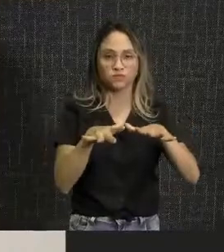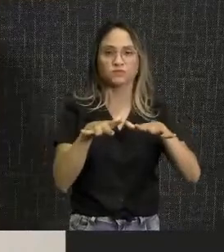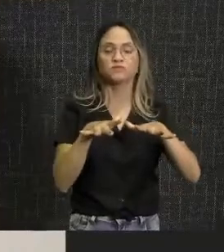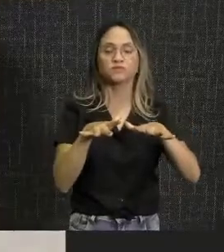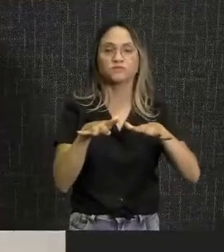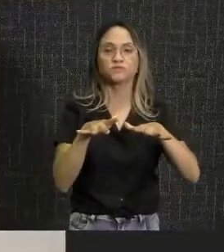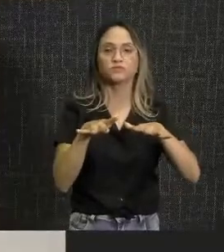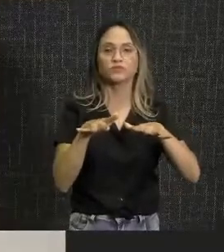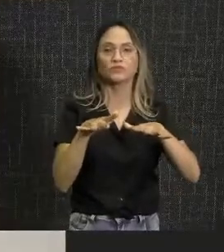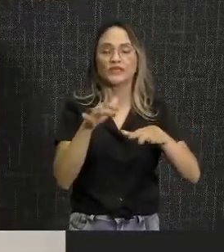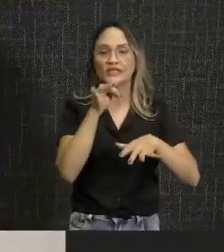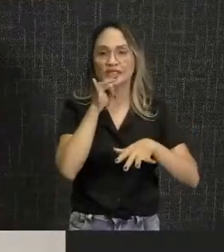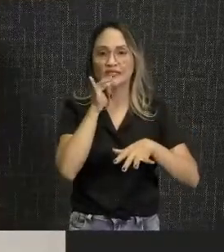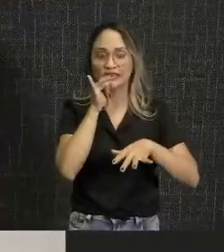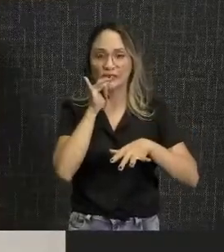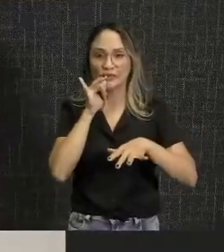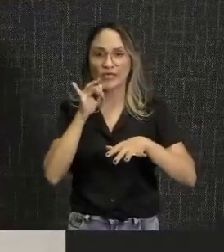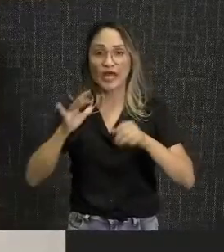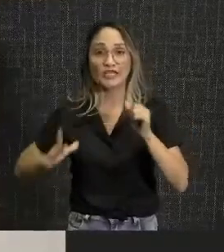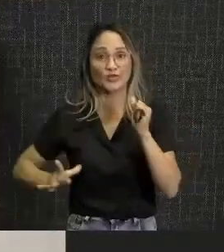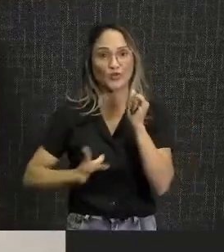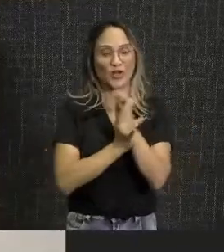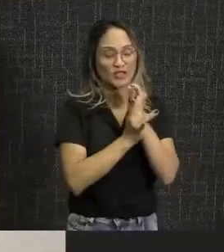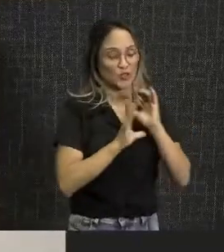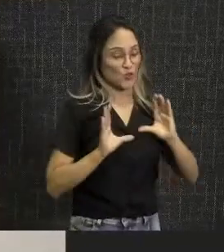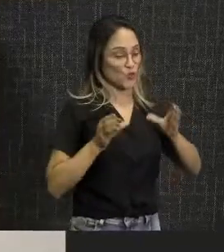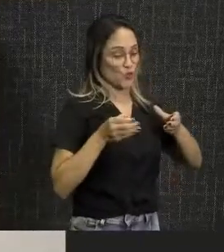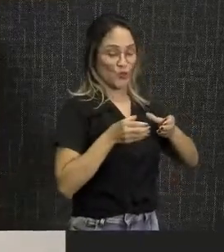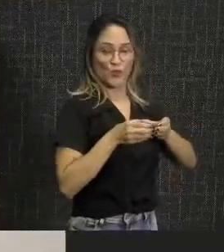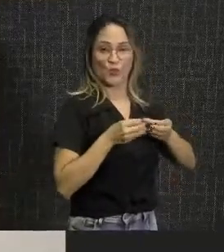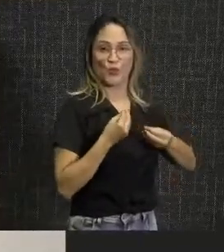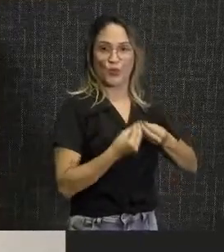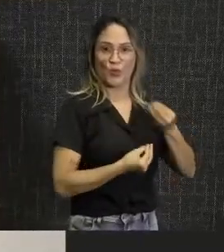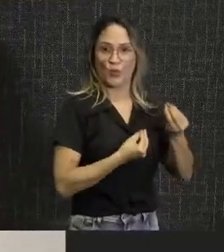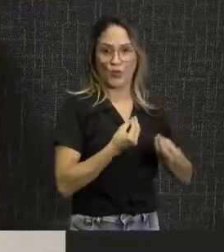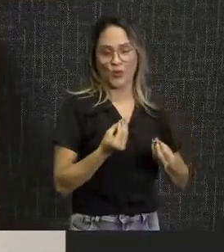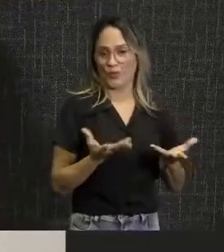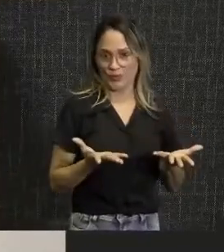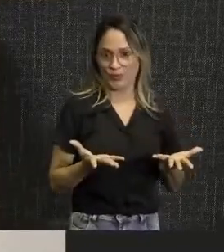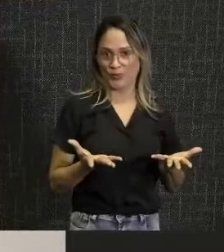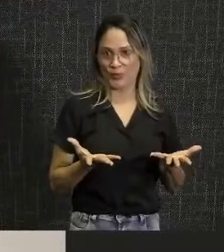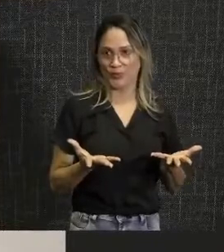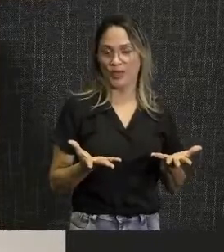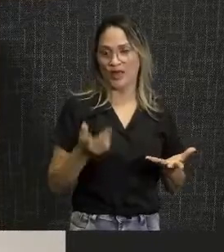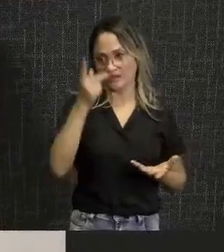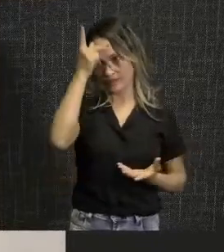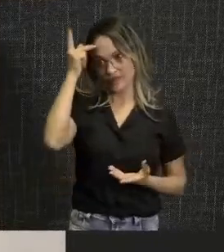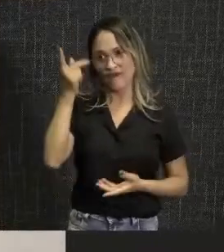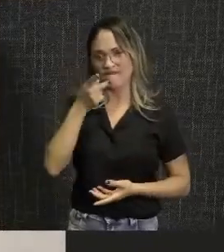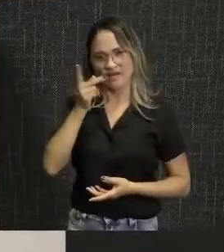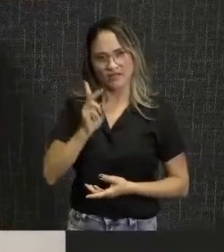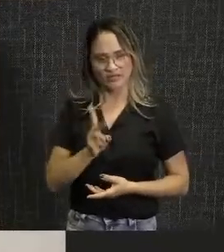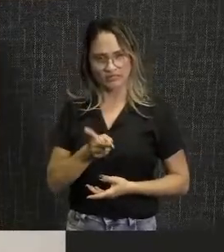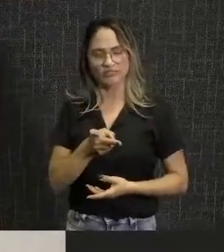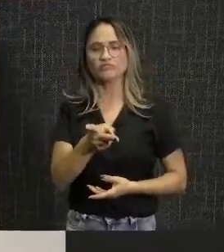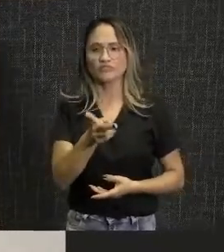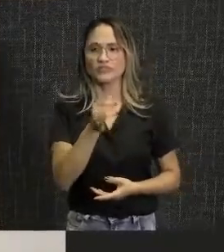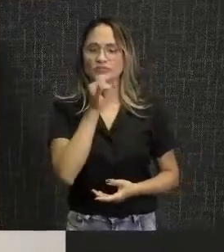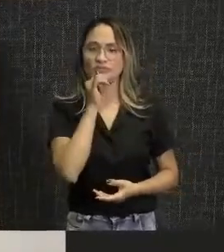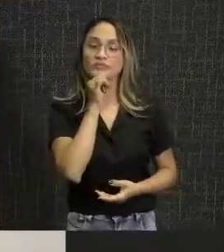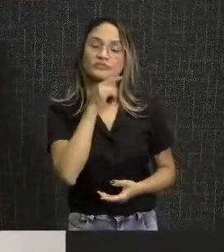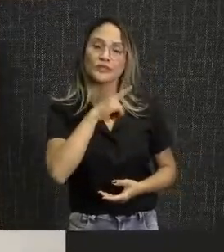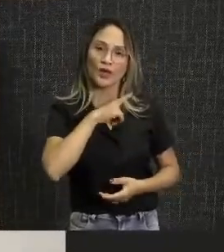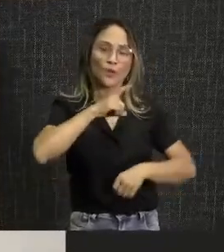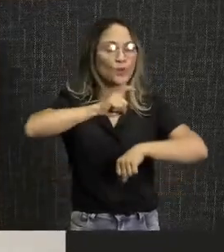que chama imunidade comunitária, né, ou imunidade de rebanho, que é uma coisa que o pessoal costuma falar, que é o seguinte: chega uma hora que tem